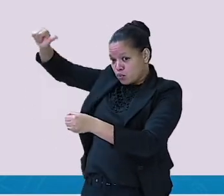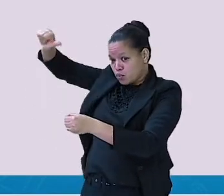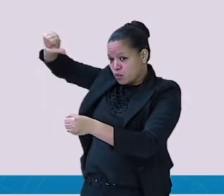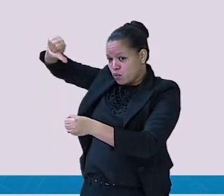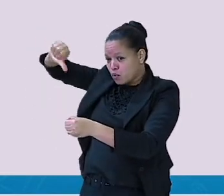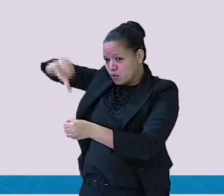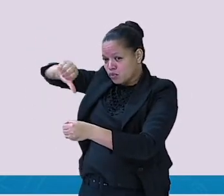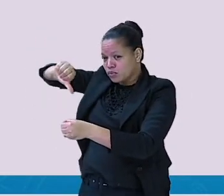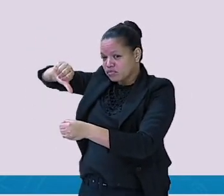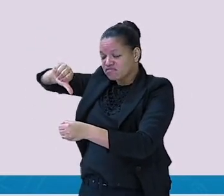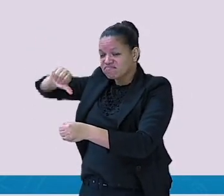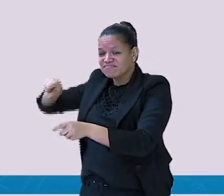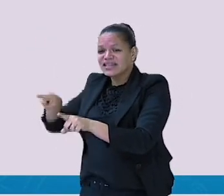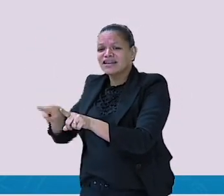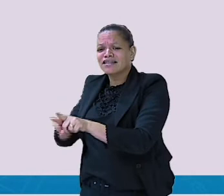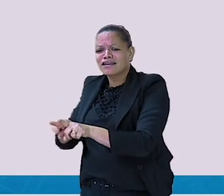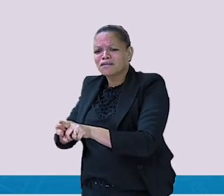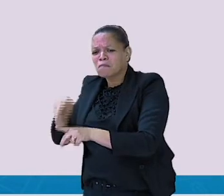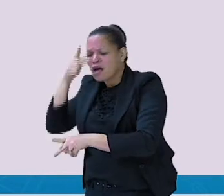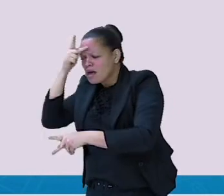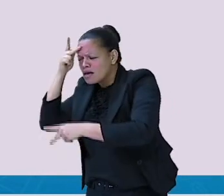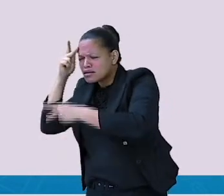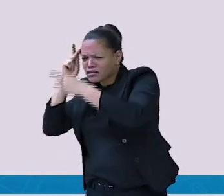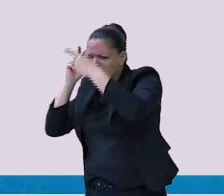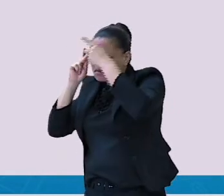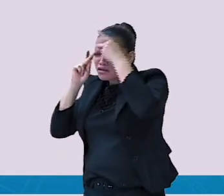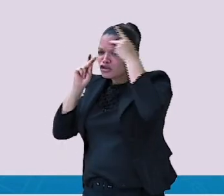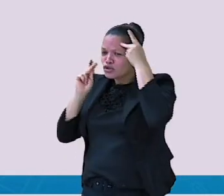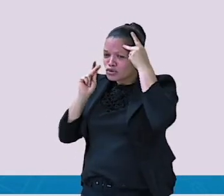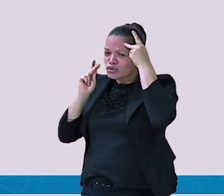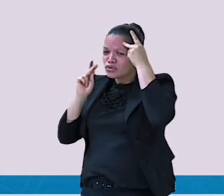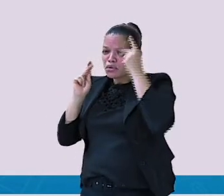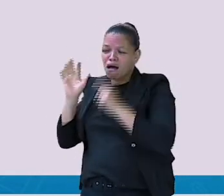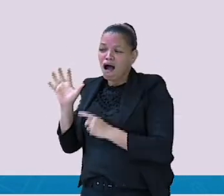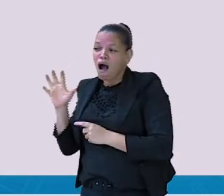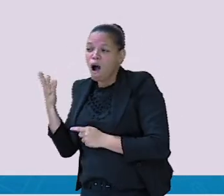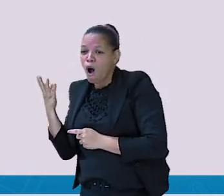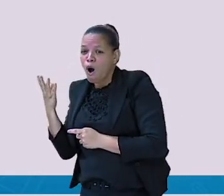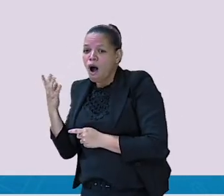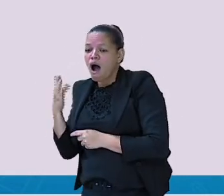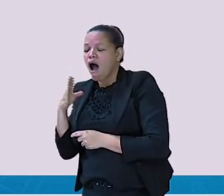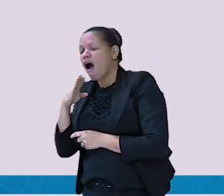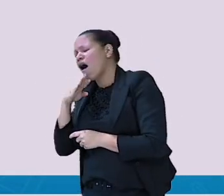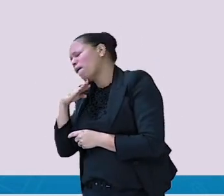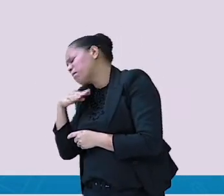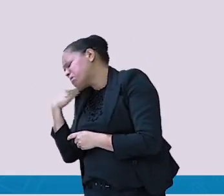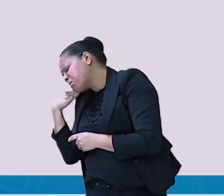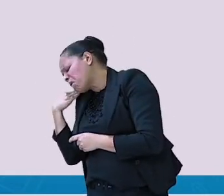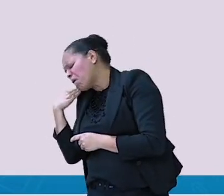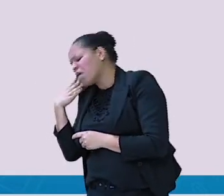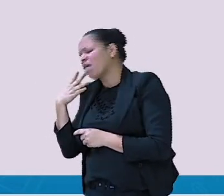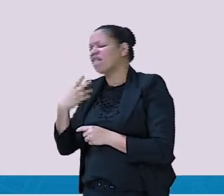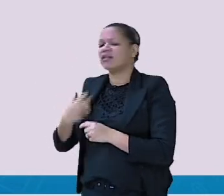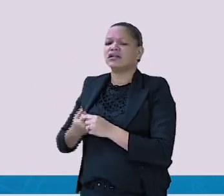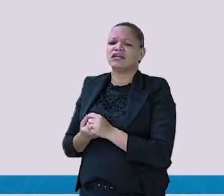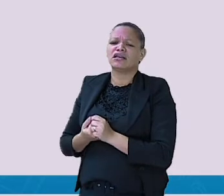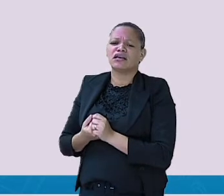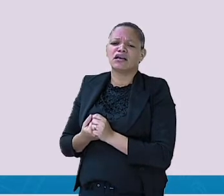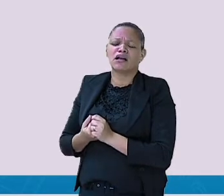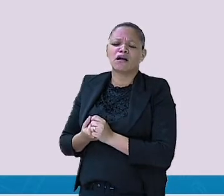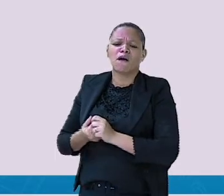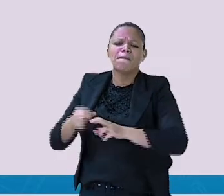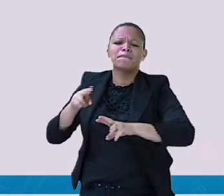relatam que eles morriam por causa do calor ou acontecia de encostar em algum outro tipo de material e ali